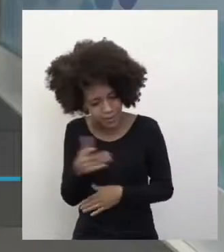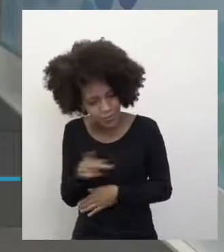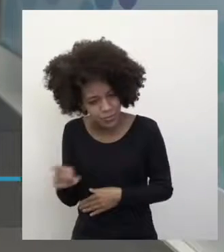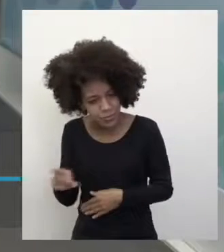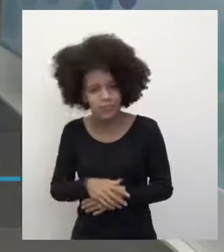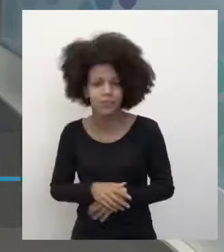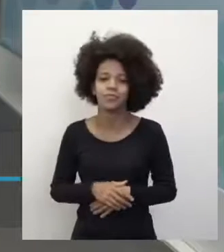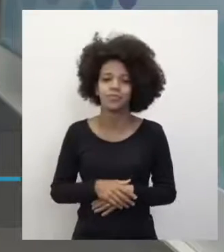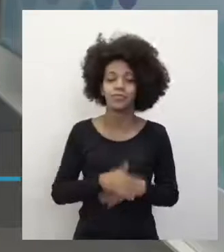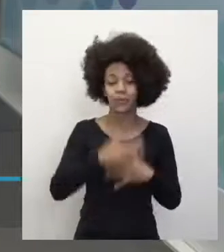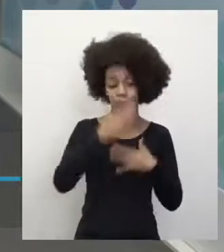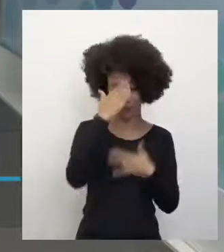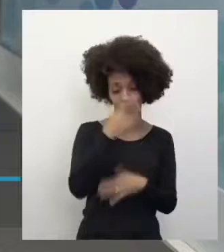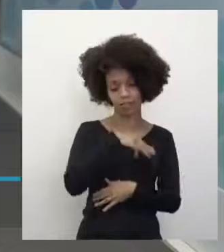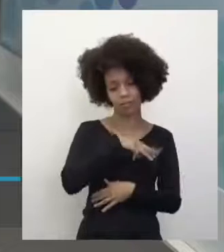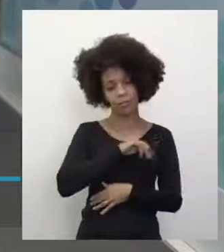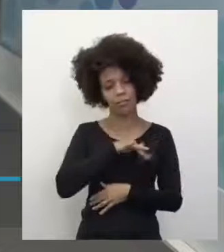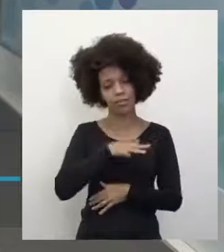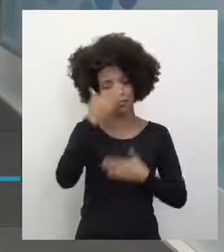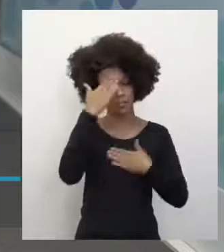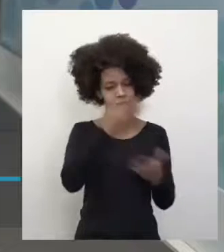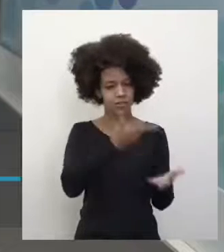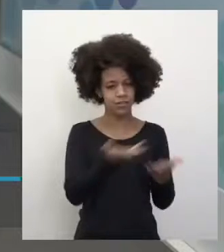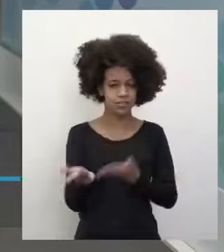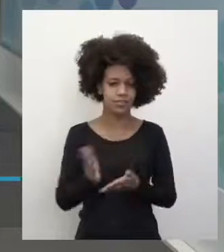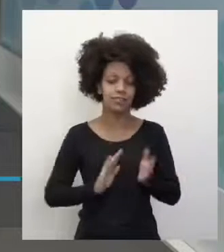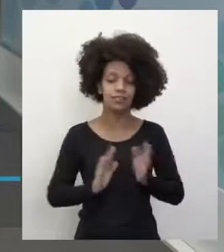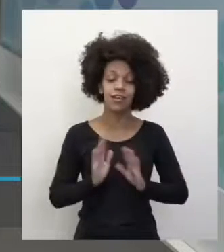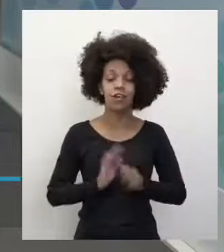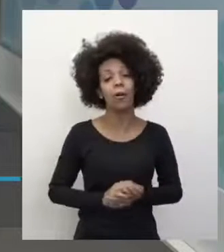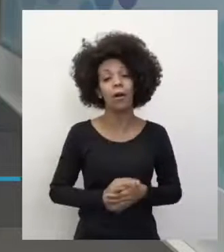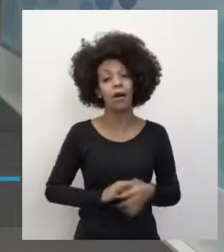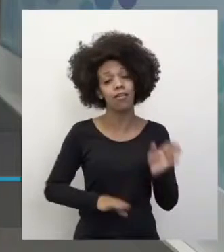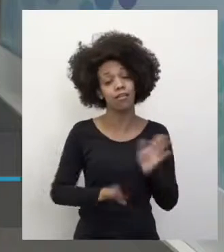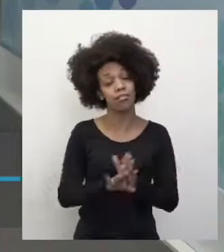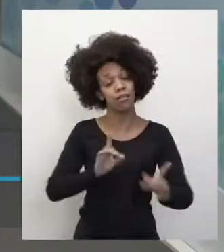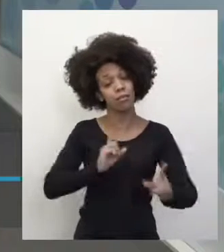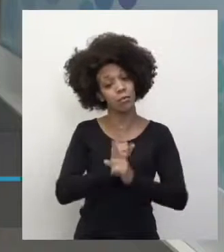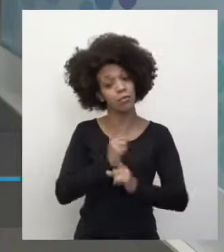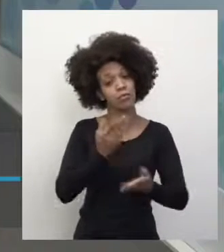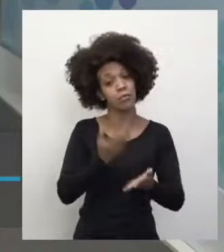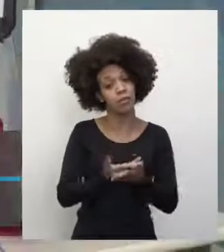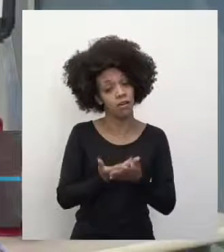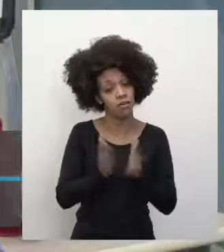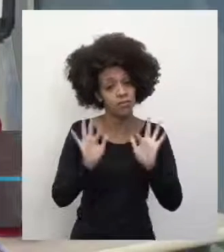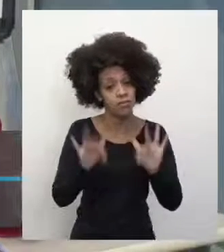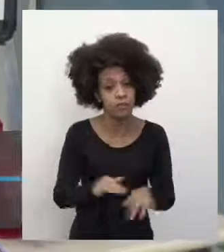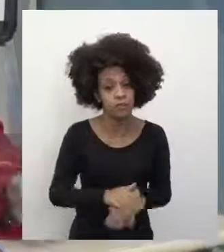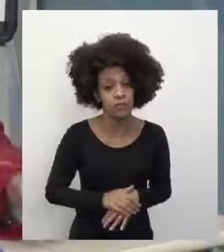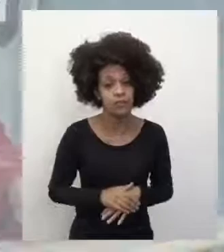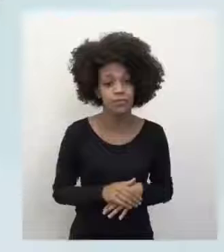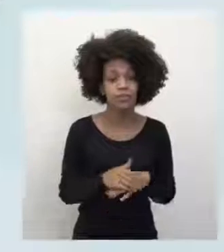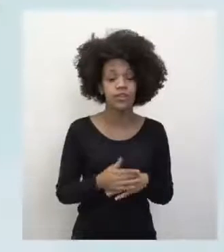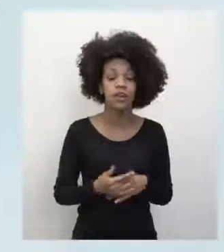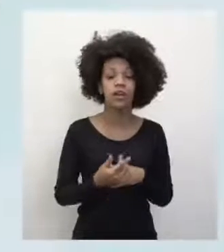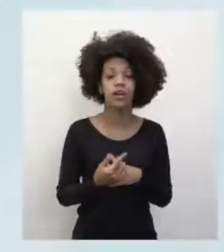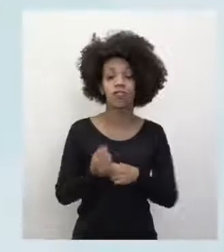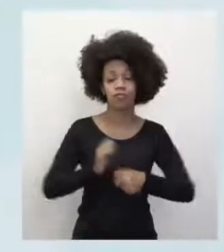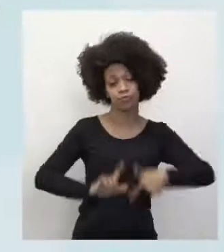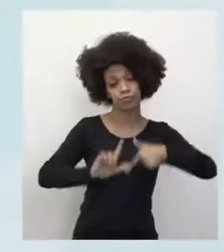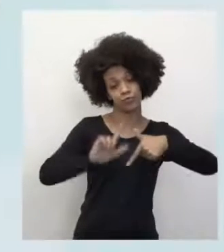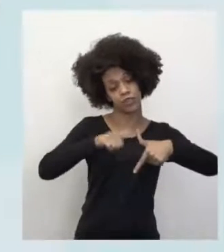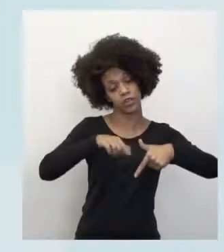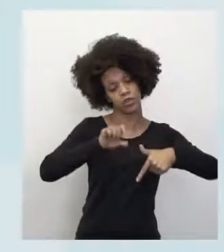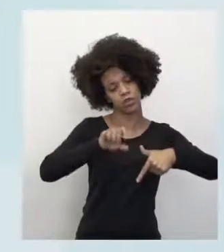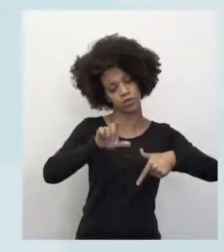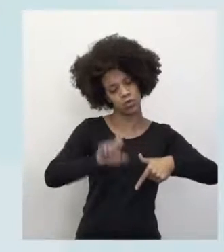convite, professor. Obrigado, Márcia. Obrigado a você. Obrigado a todos. Olha, gente, a nossa aula está chegando ao final. Vocês vão ver agora na tela, aí vai aparecer o